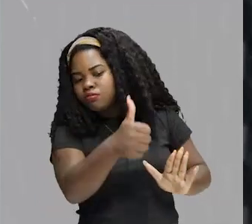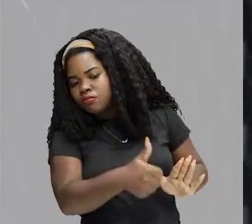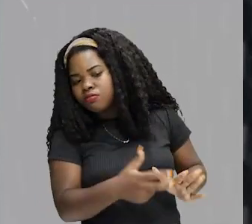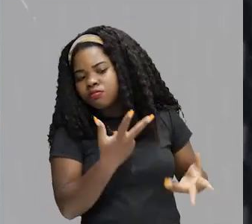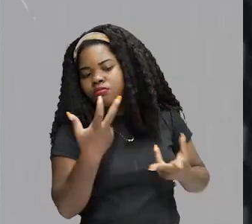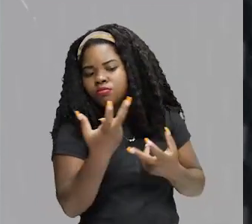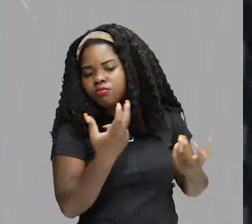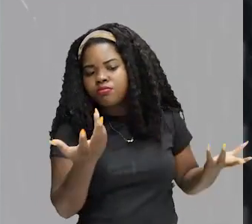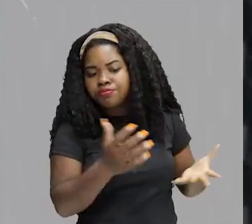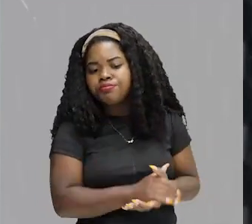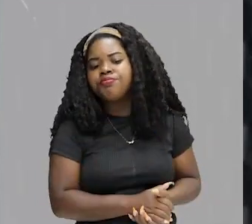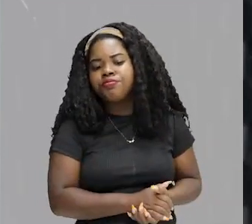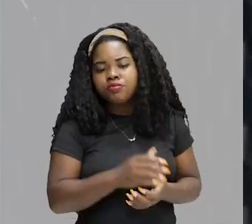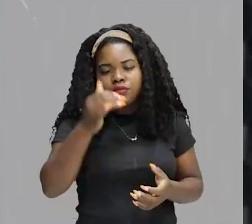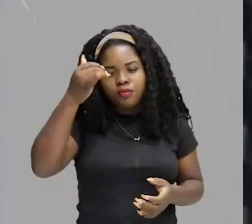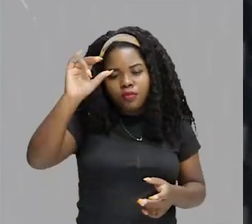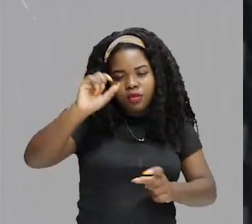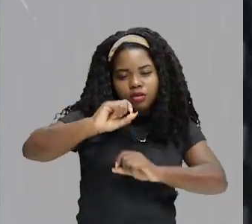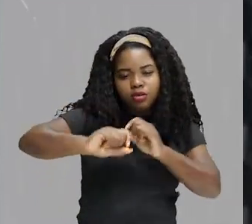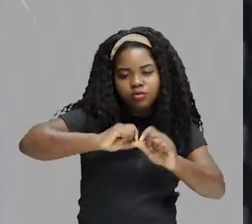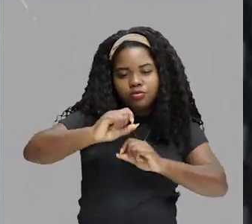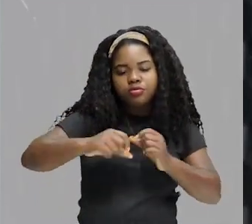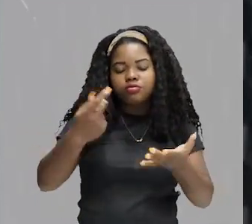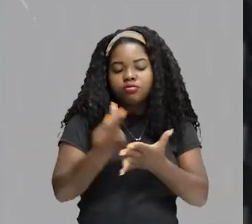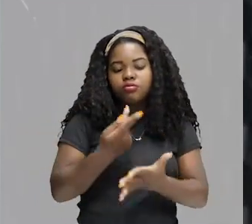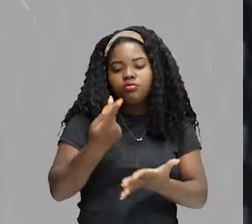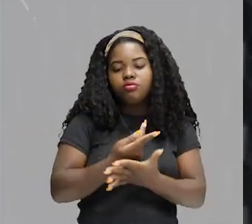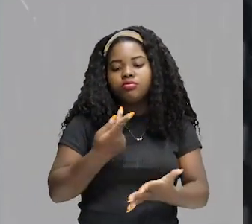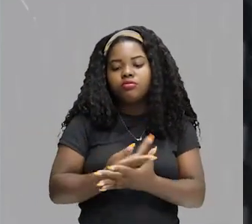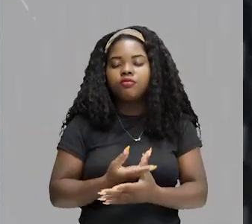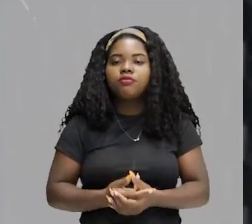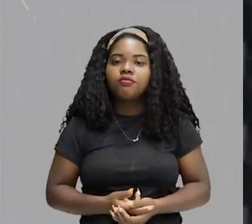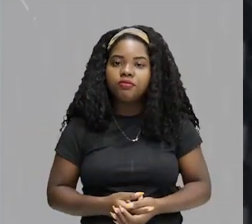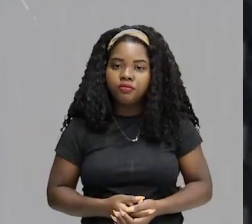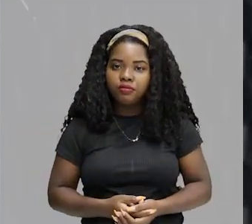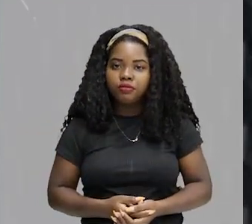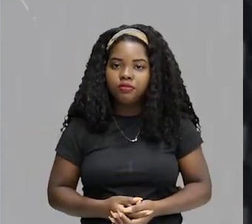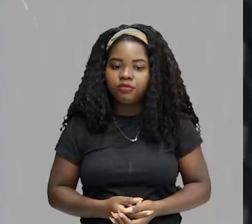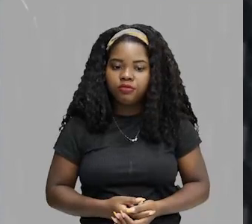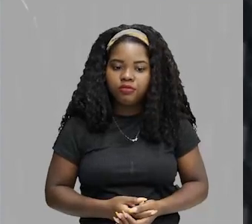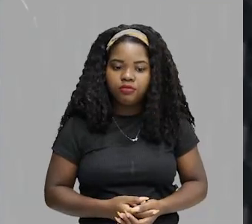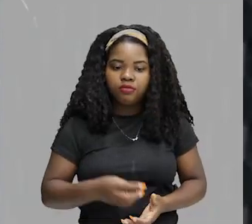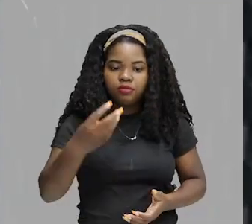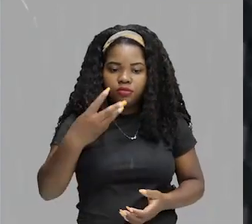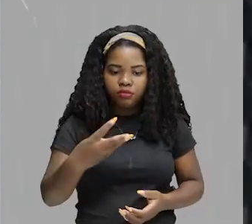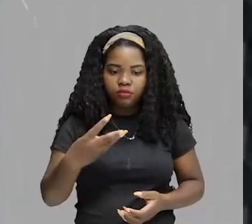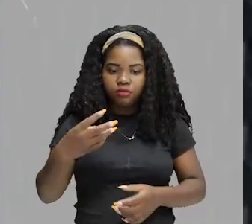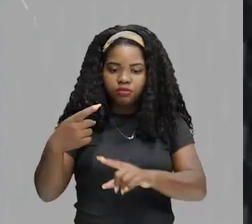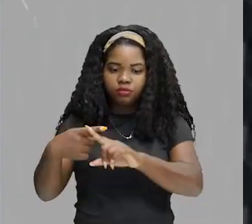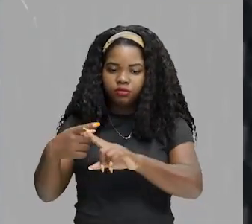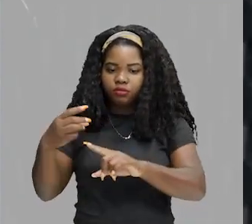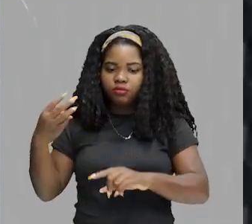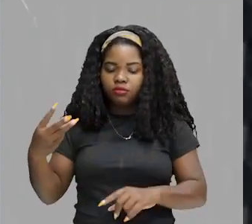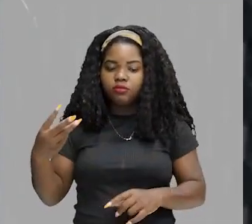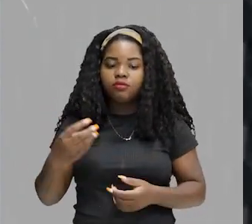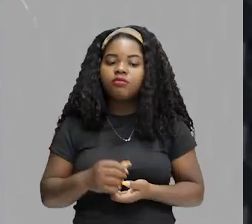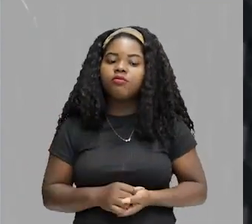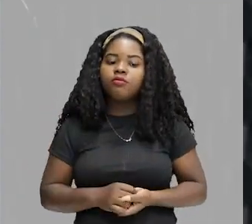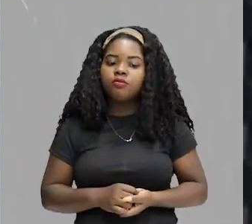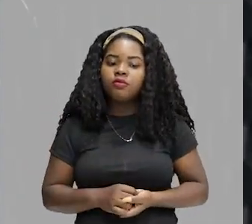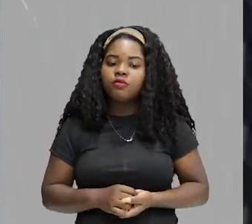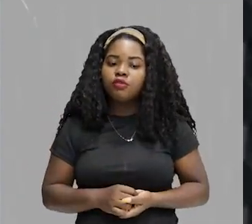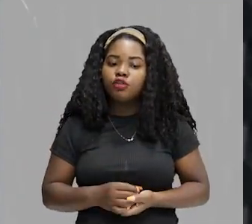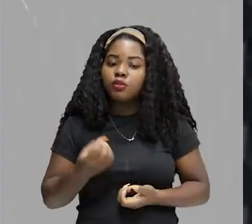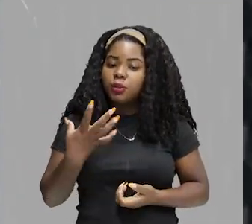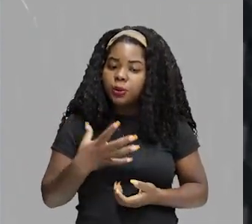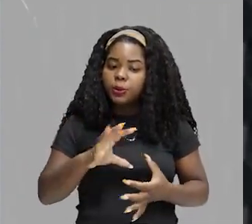ali para evitar o mínimo de erro possível. Então, o 3x3 é uma modalidade plástica, atrativa